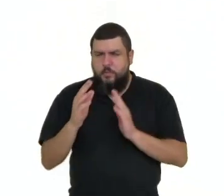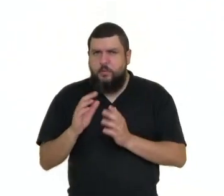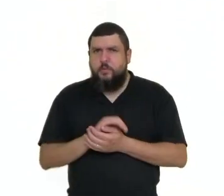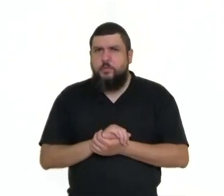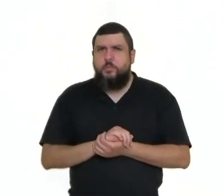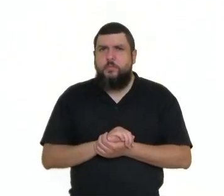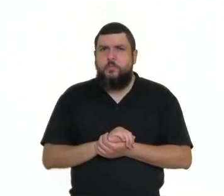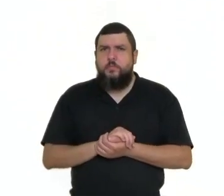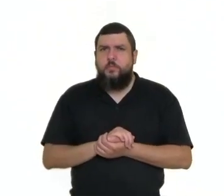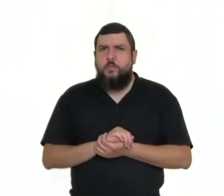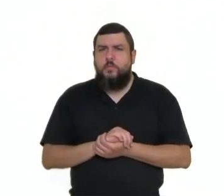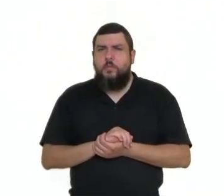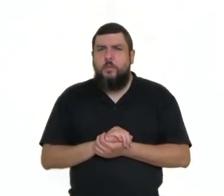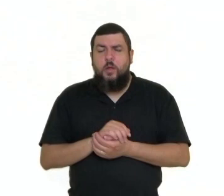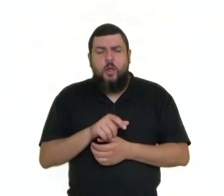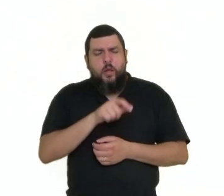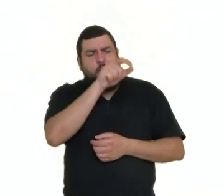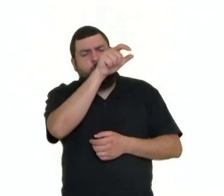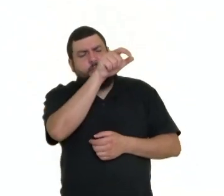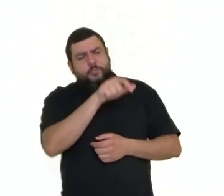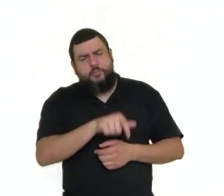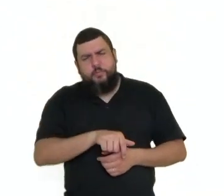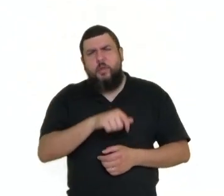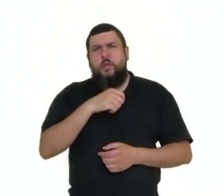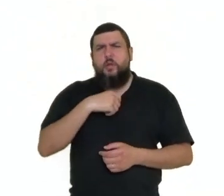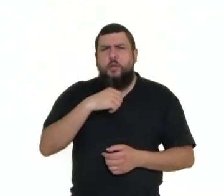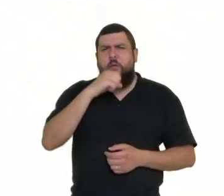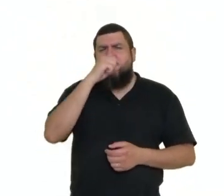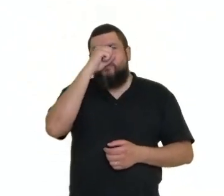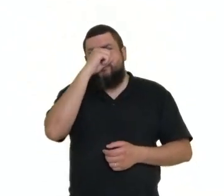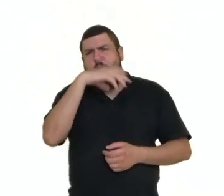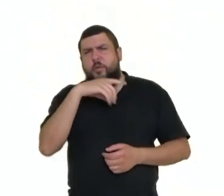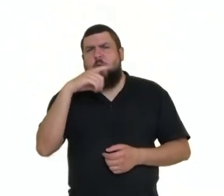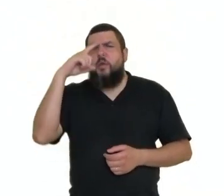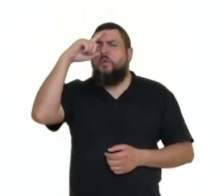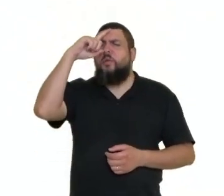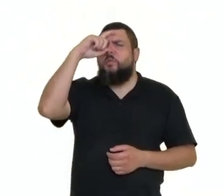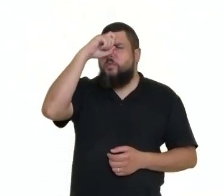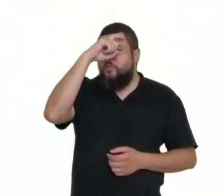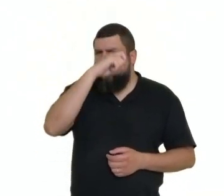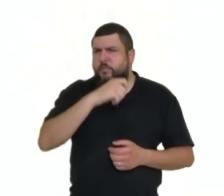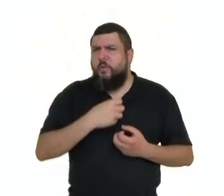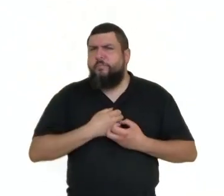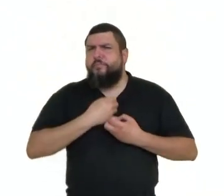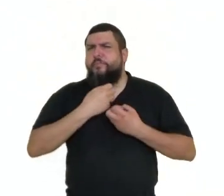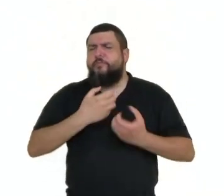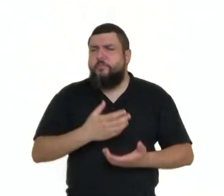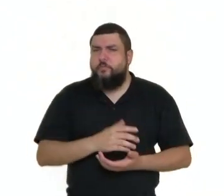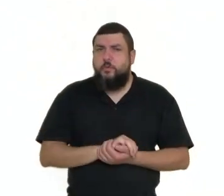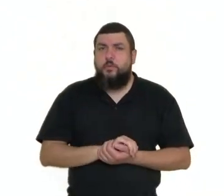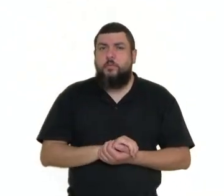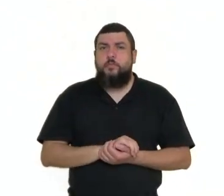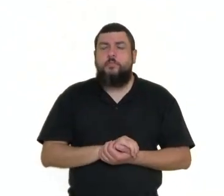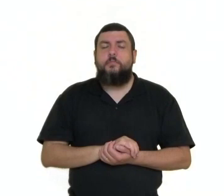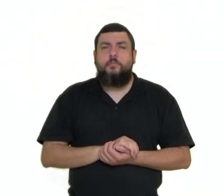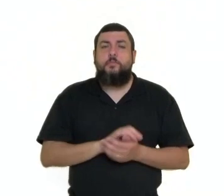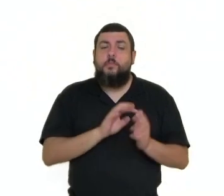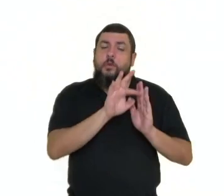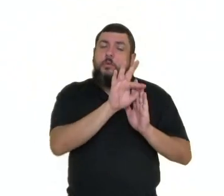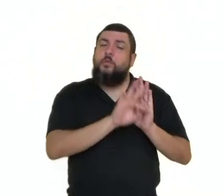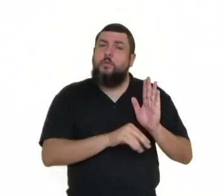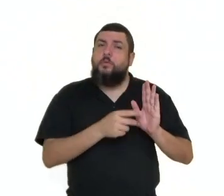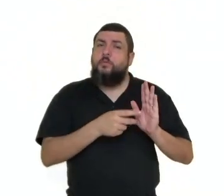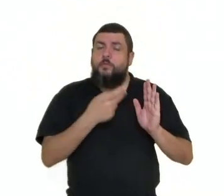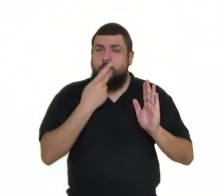algo primitivo com dificuldade de expressão. Então esse é o estereótipo mencionado no final do texto. Em outras palavras,